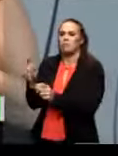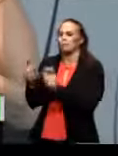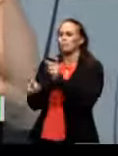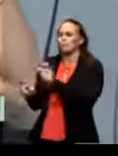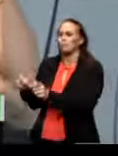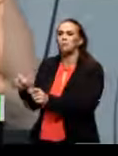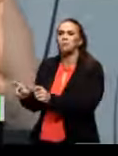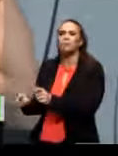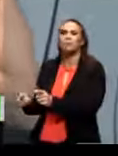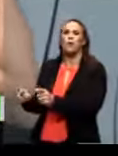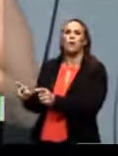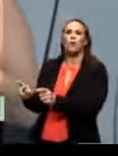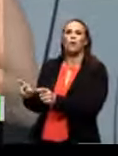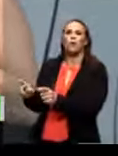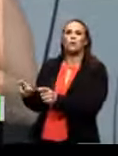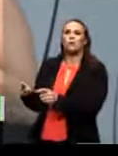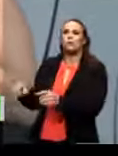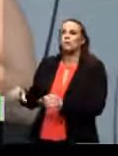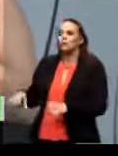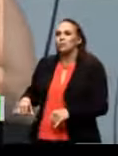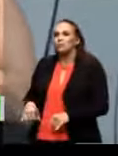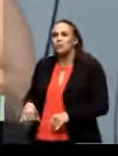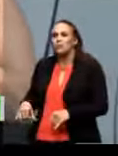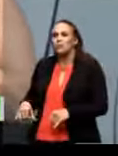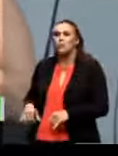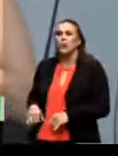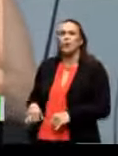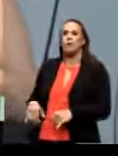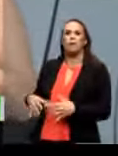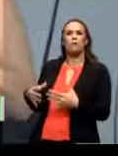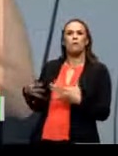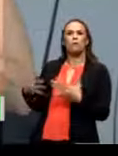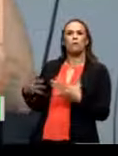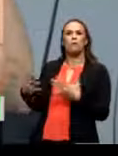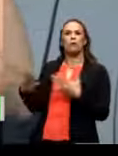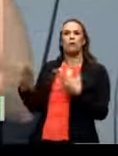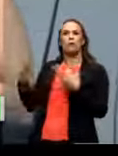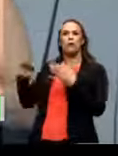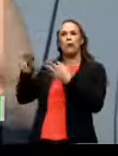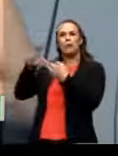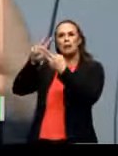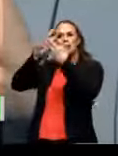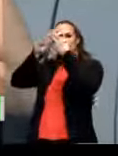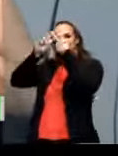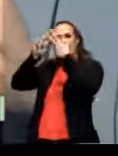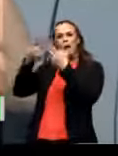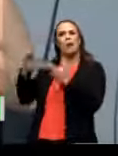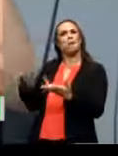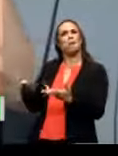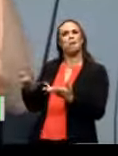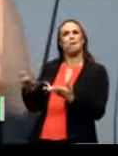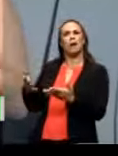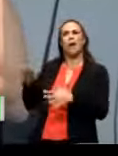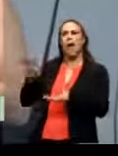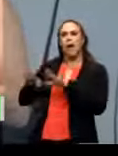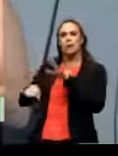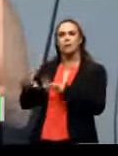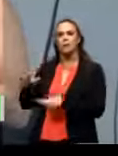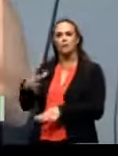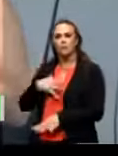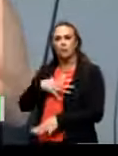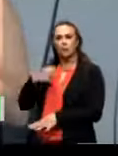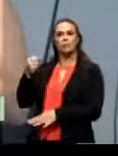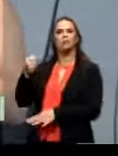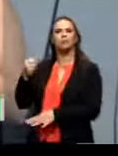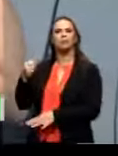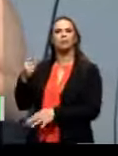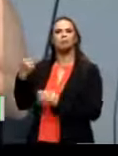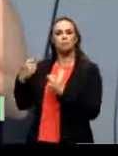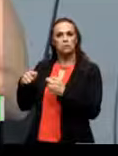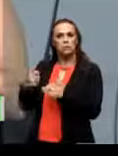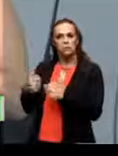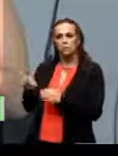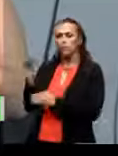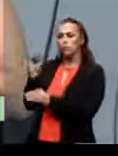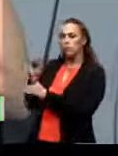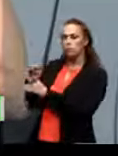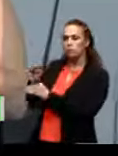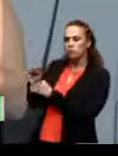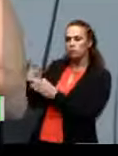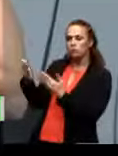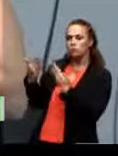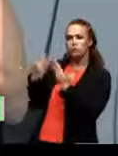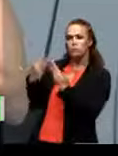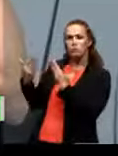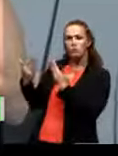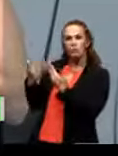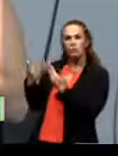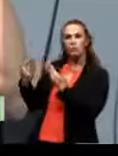até suicídio, né? Então, assim, essas pessoas têm que ter um acompanhamento psicológico, tá? Então, e